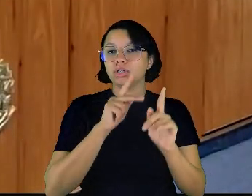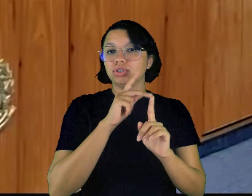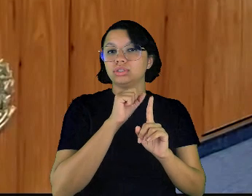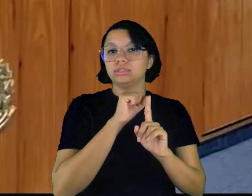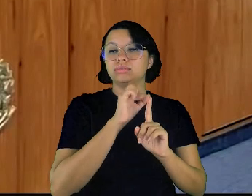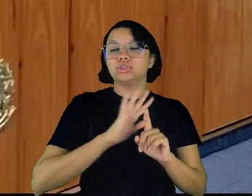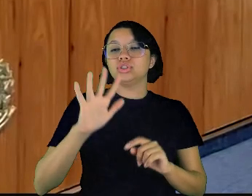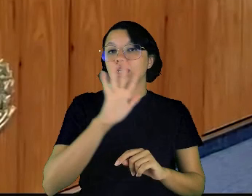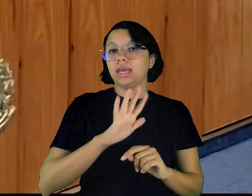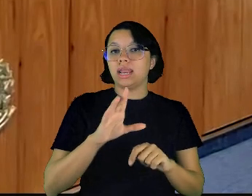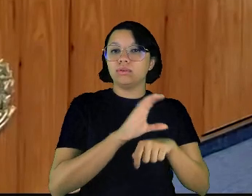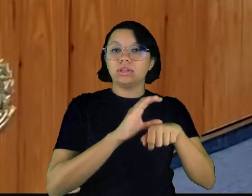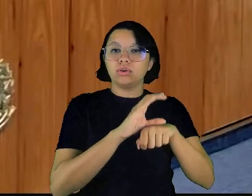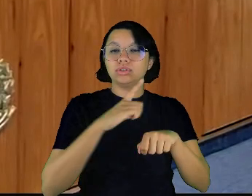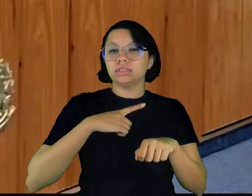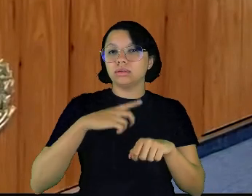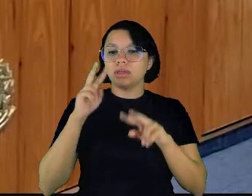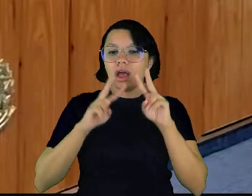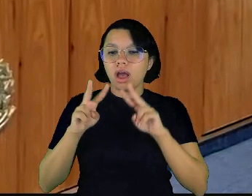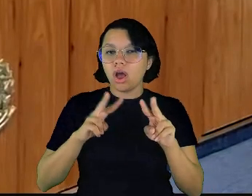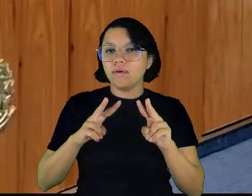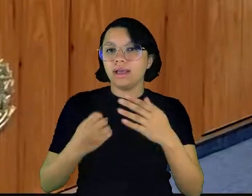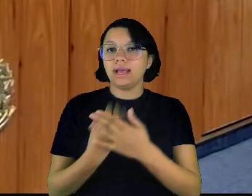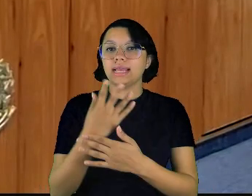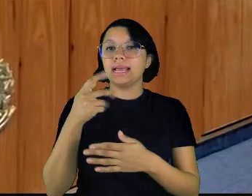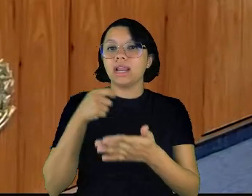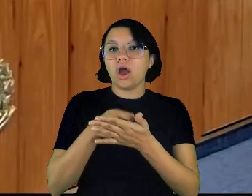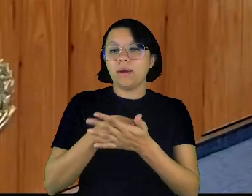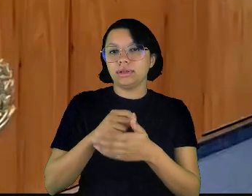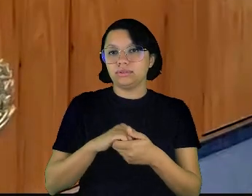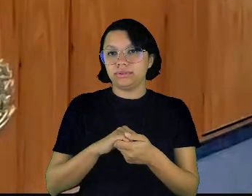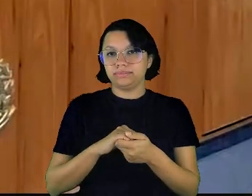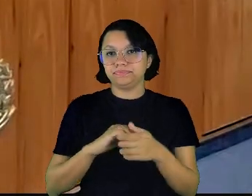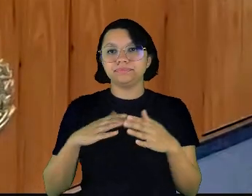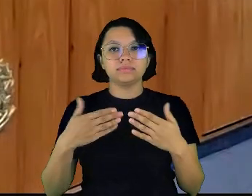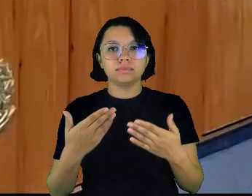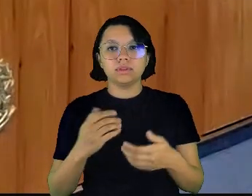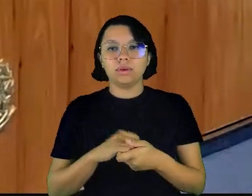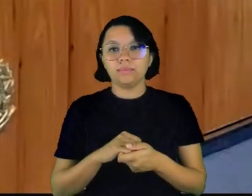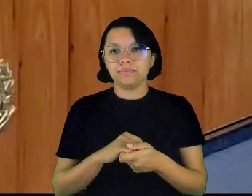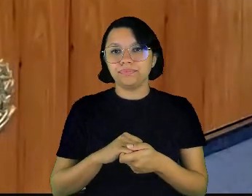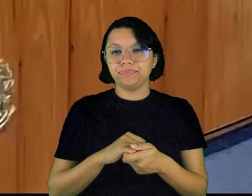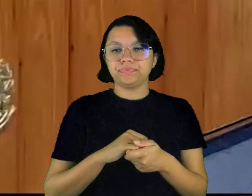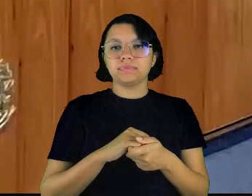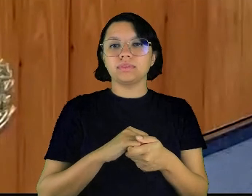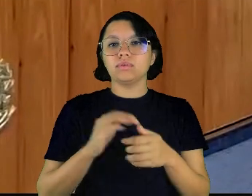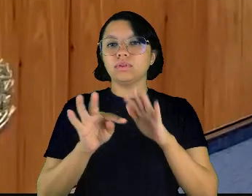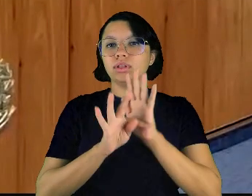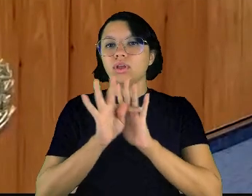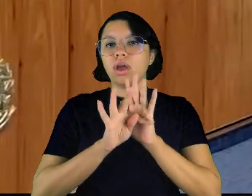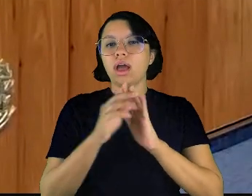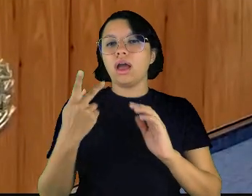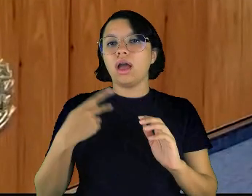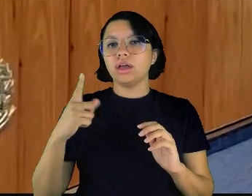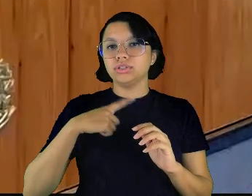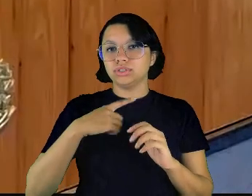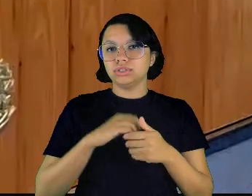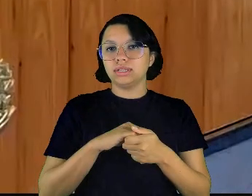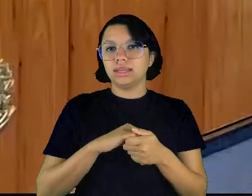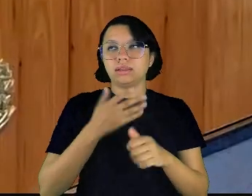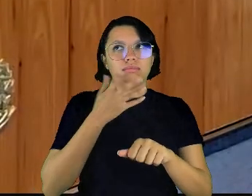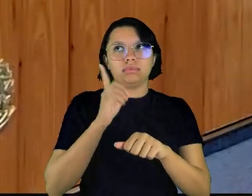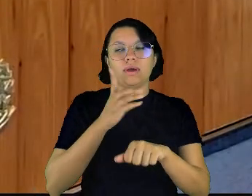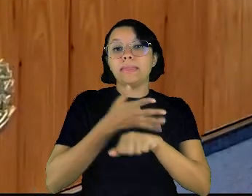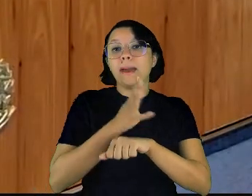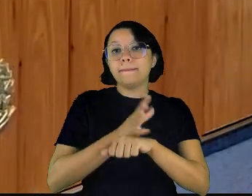temos é a previsão de que a filiação é obrigatória, né? Então, teoricamente, a gente tem, teoricamente não, na prática, nós